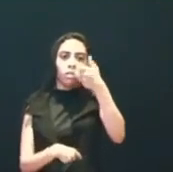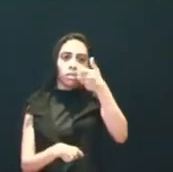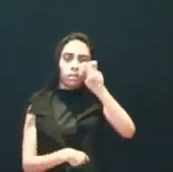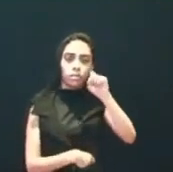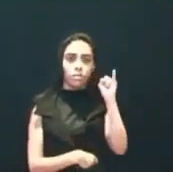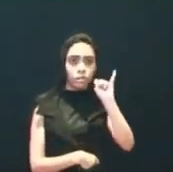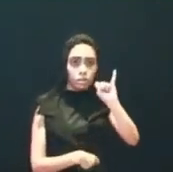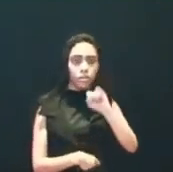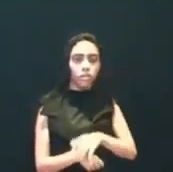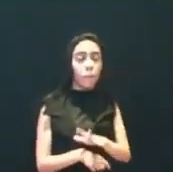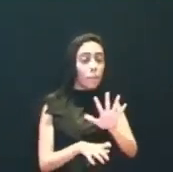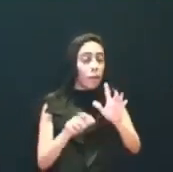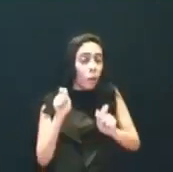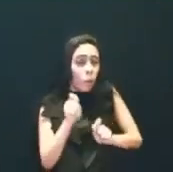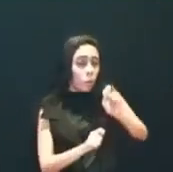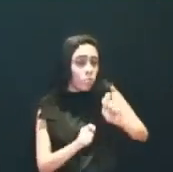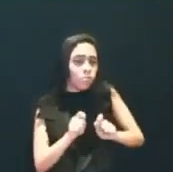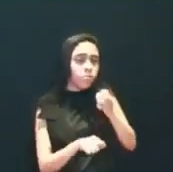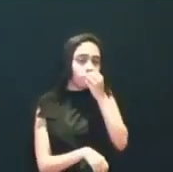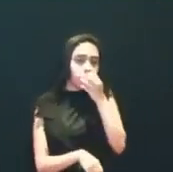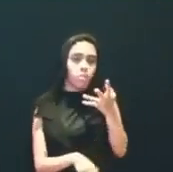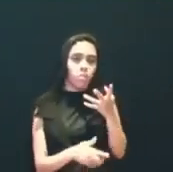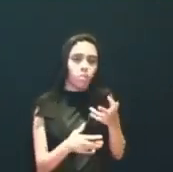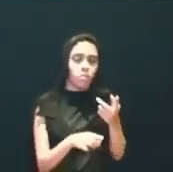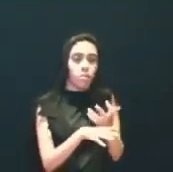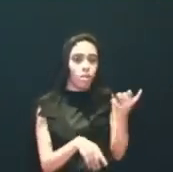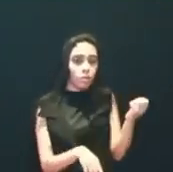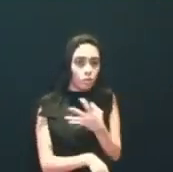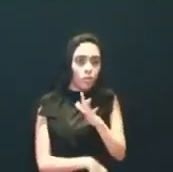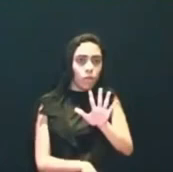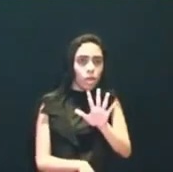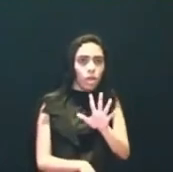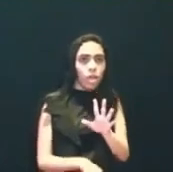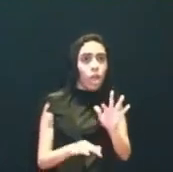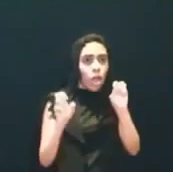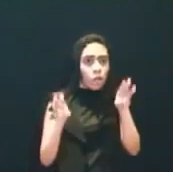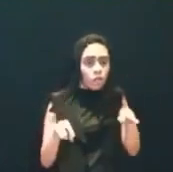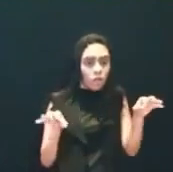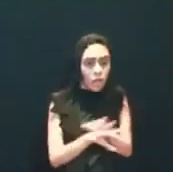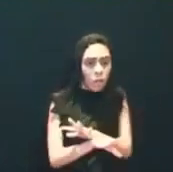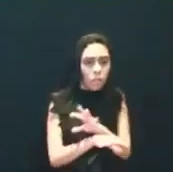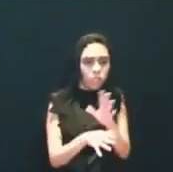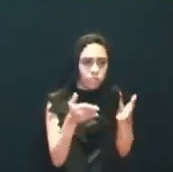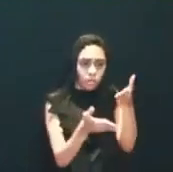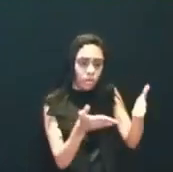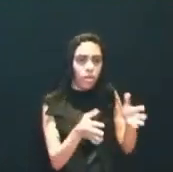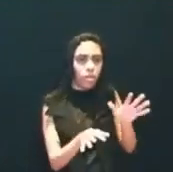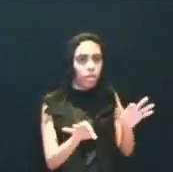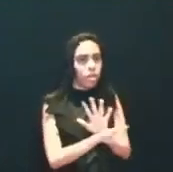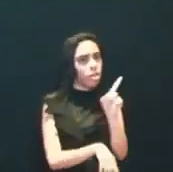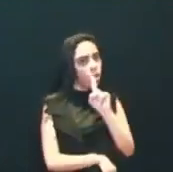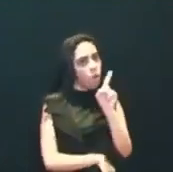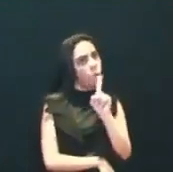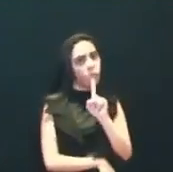um controle muito bom da doença. Então, assim, é fim de linha ter a mutação T315I?